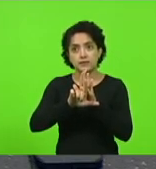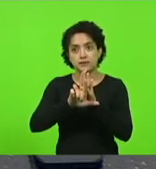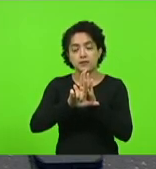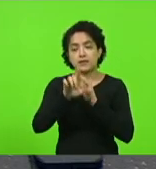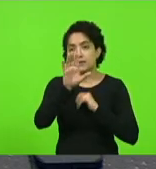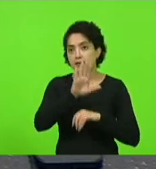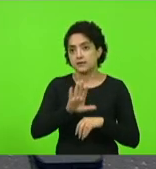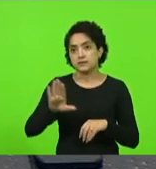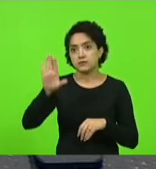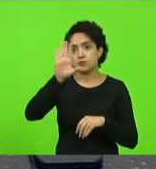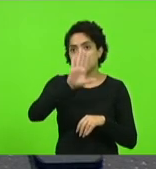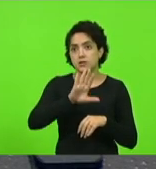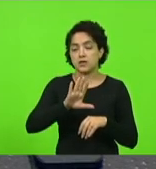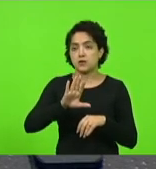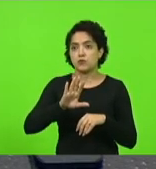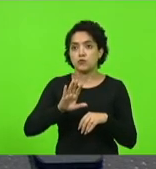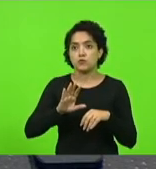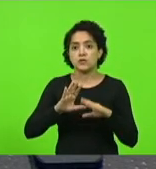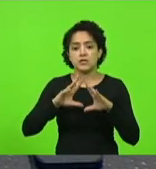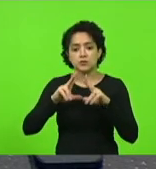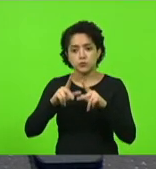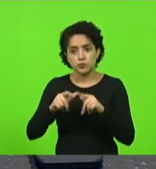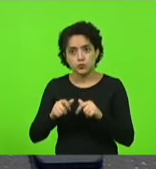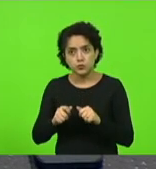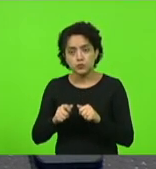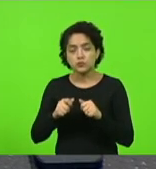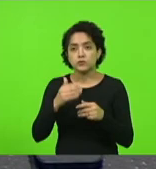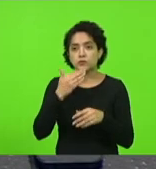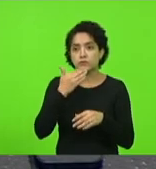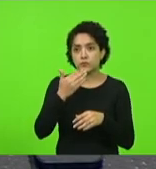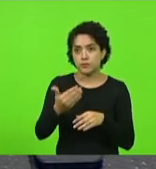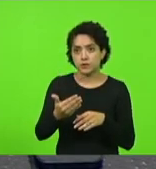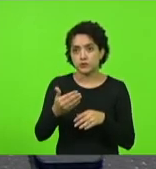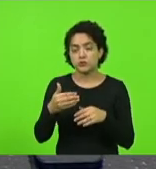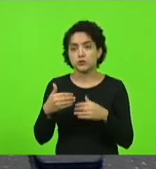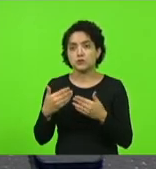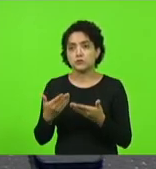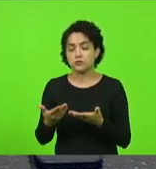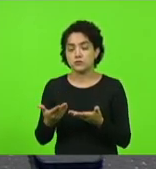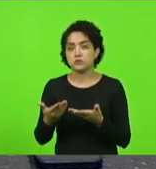a lei nacional. Todas as diligências que foram solicitadas